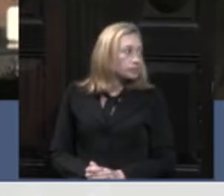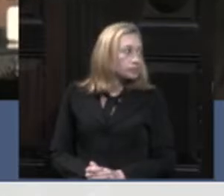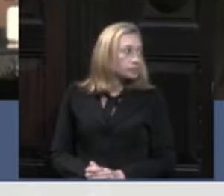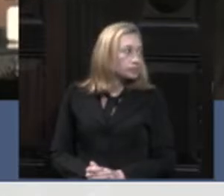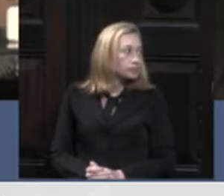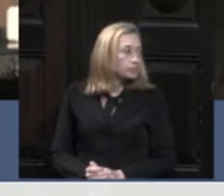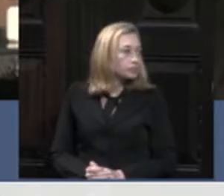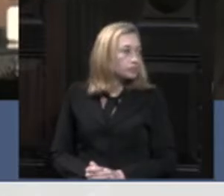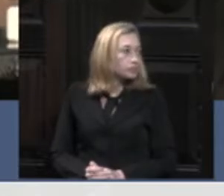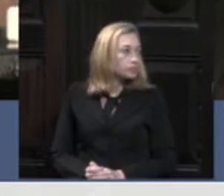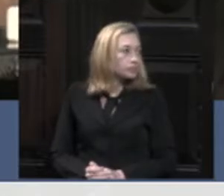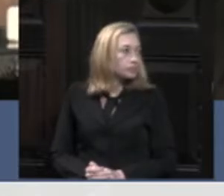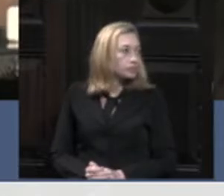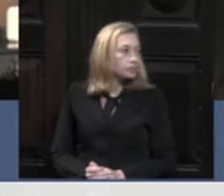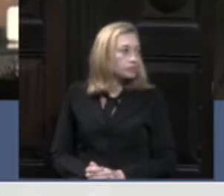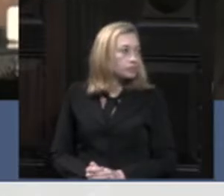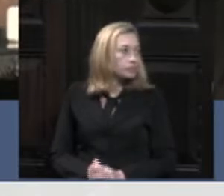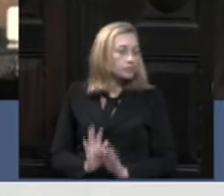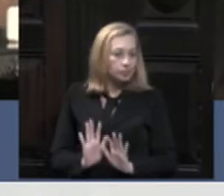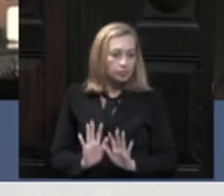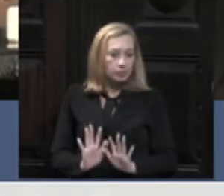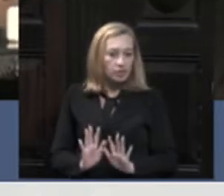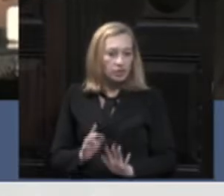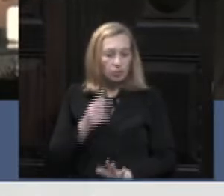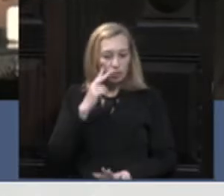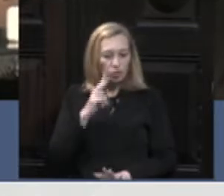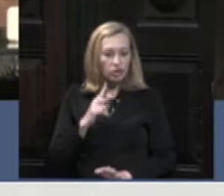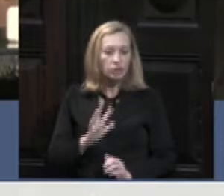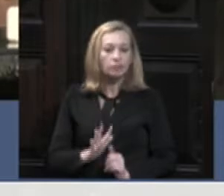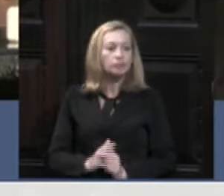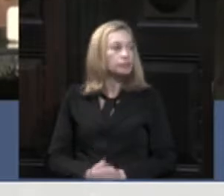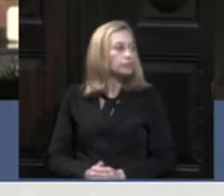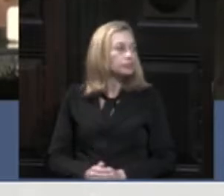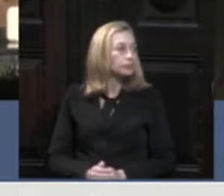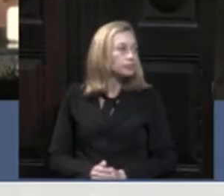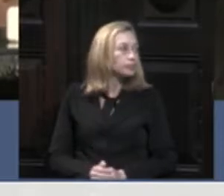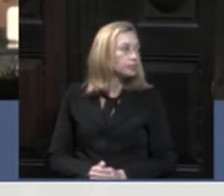Um instante, por favor, porque tem uma emenda, vamos tentar trabalhar para retirar a emenda.